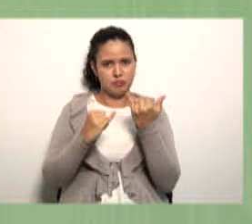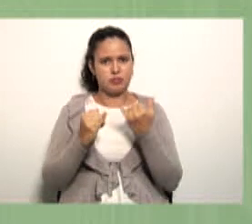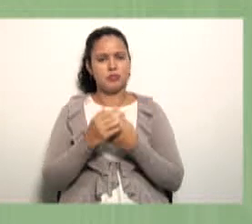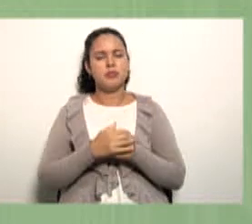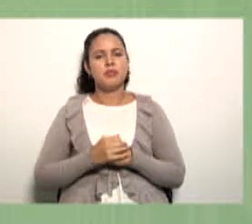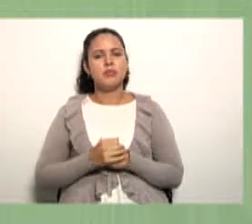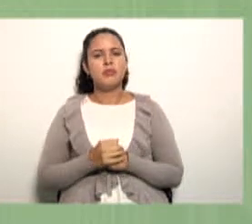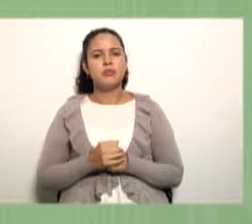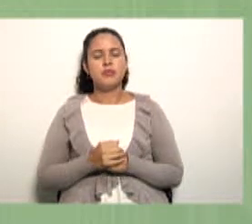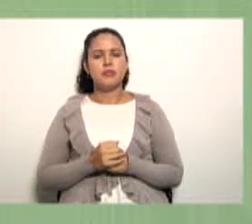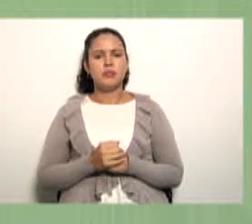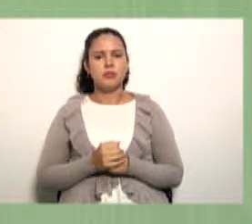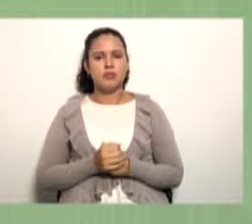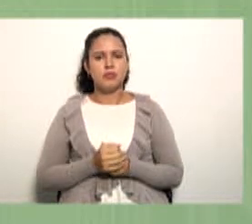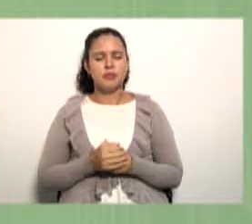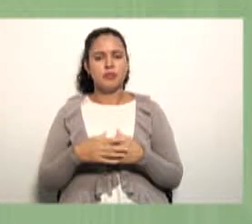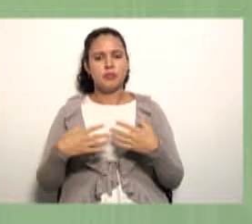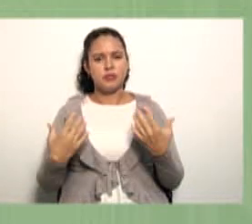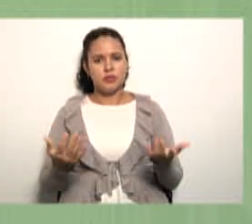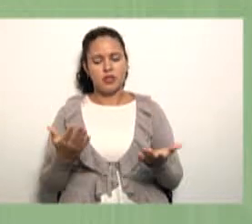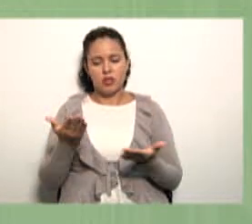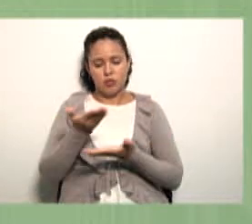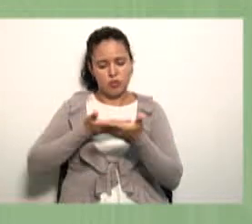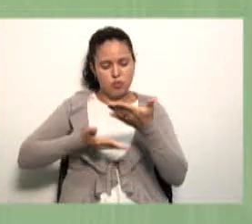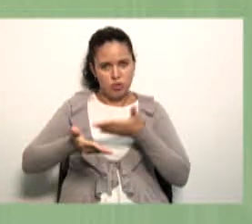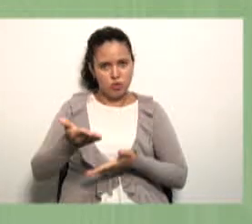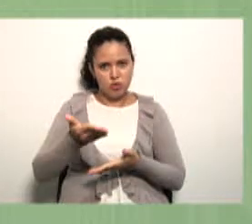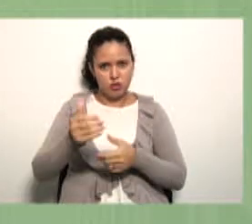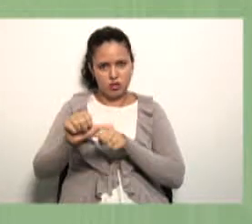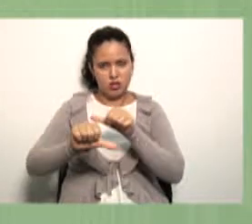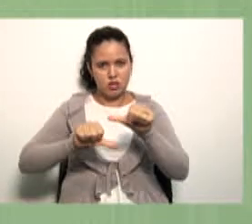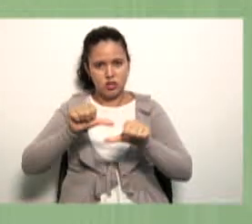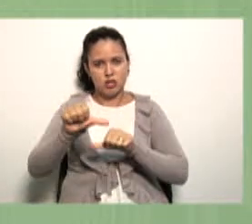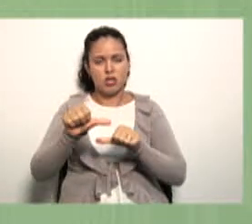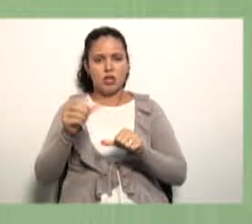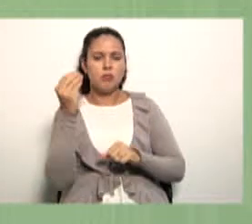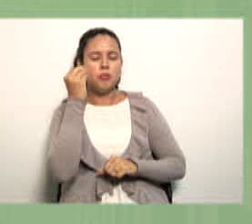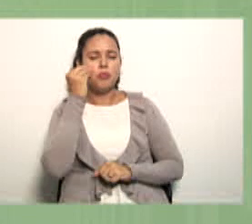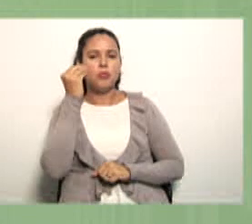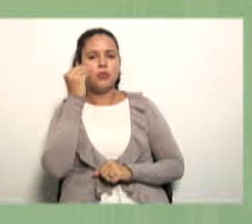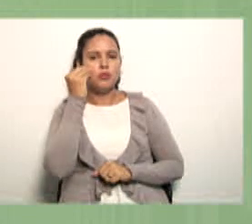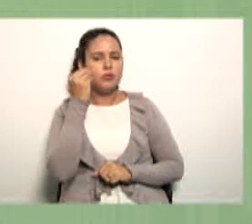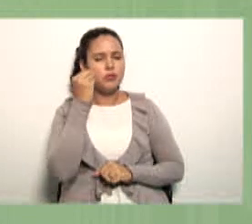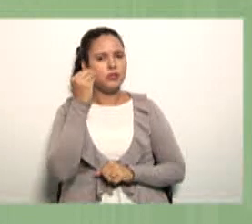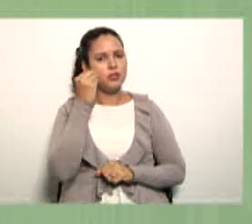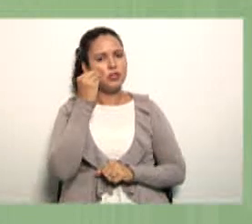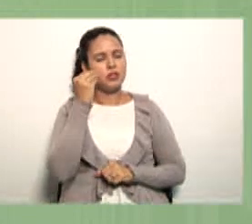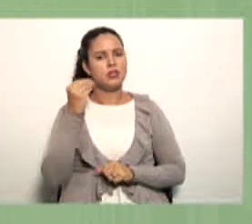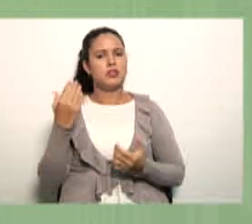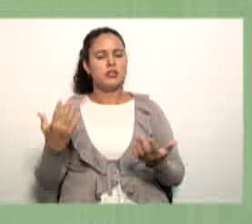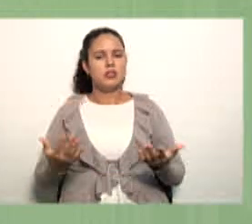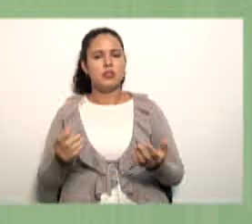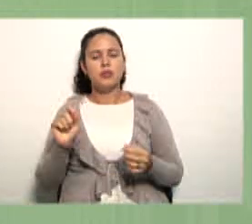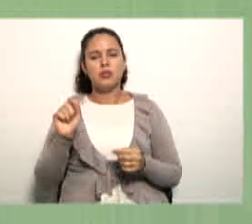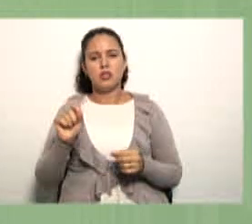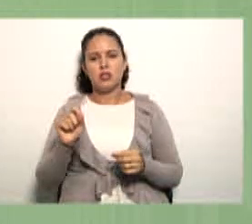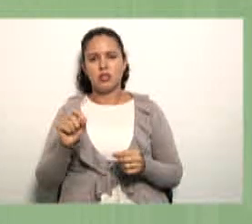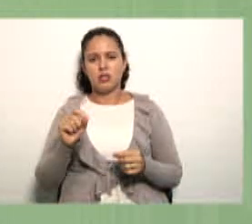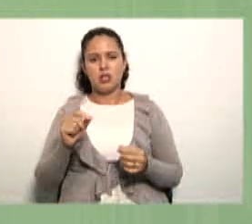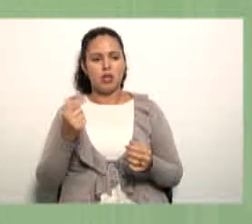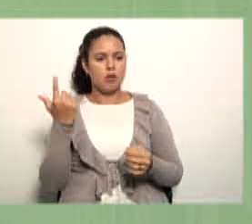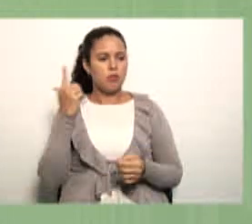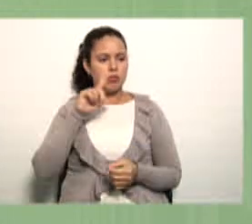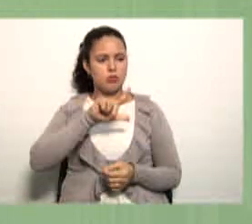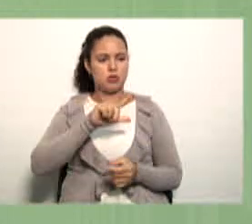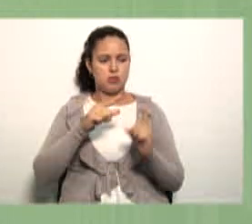oportunidade. Os trade-offs nos mostram que para obtermos uma coisa, precisamos desistir de